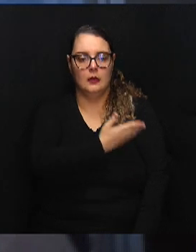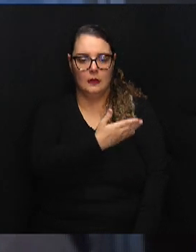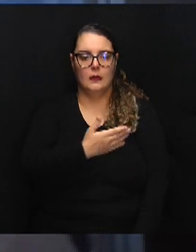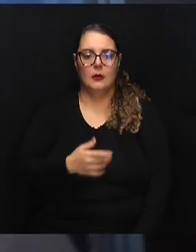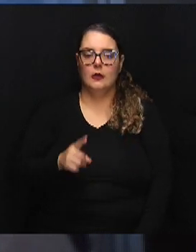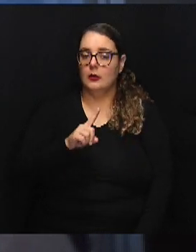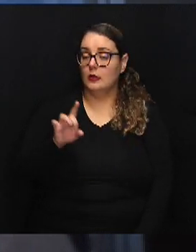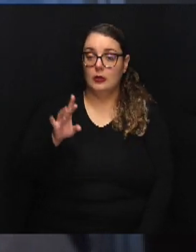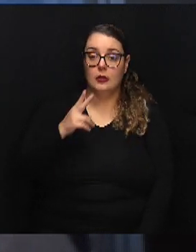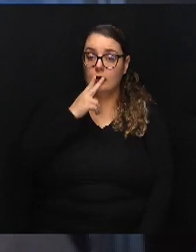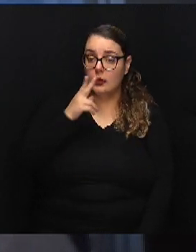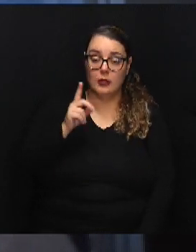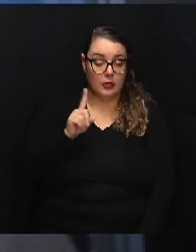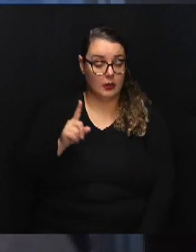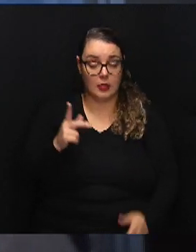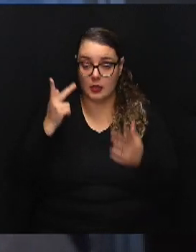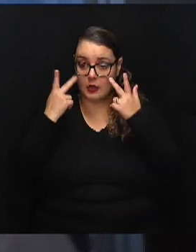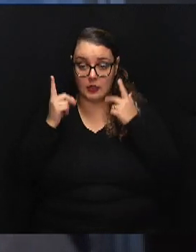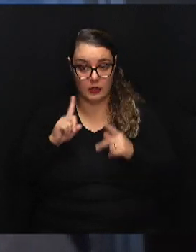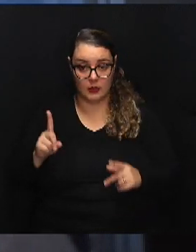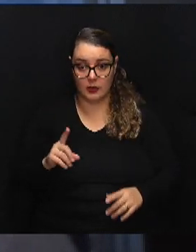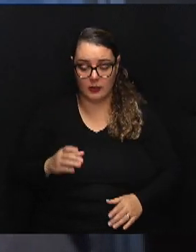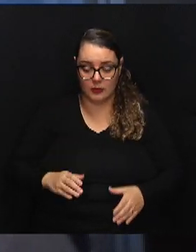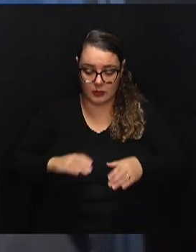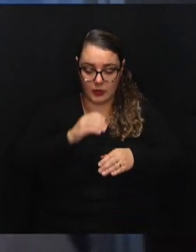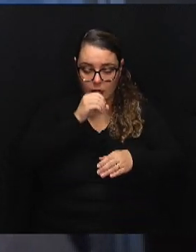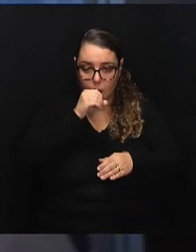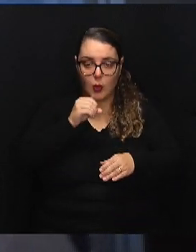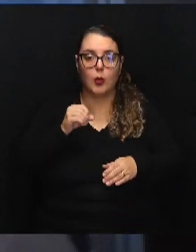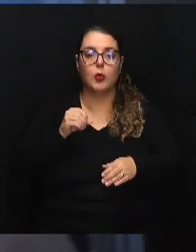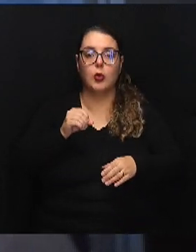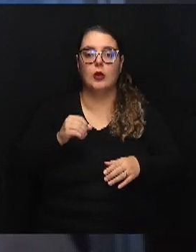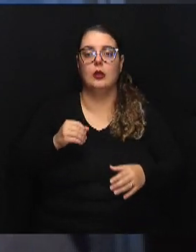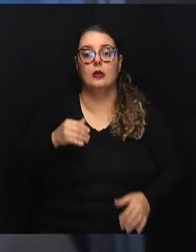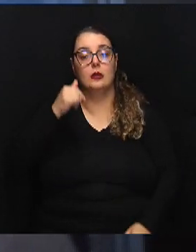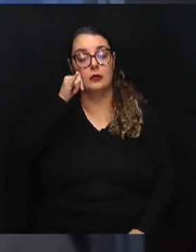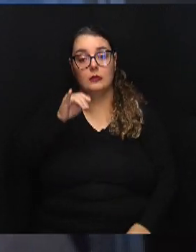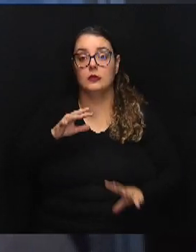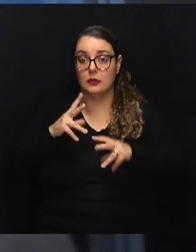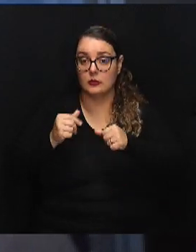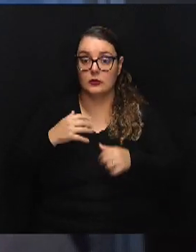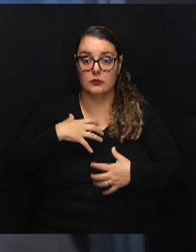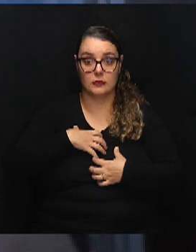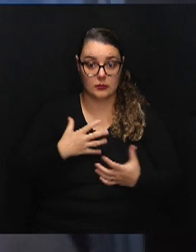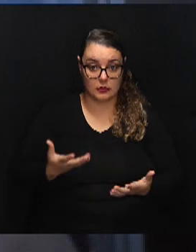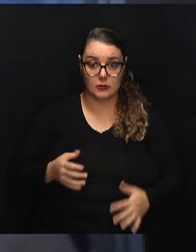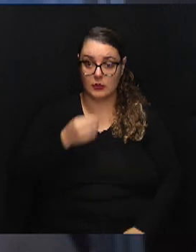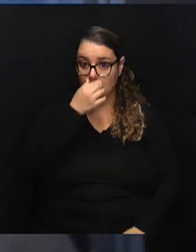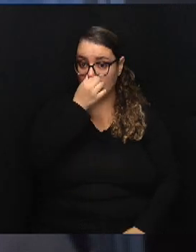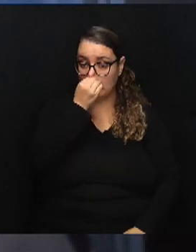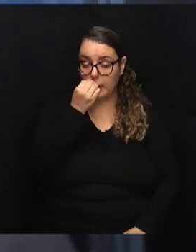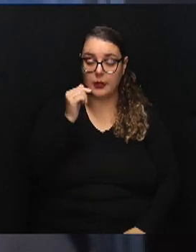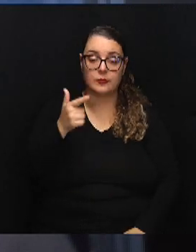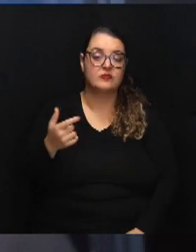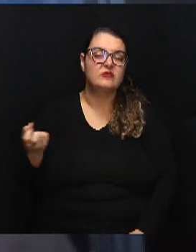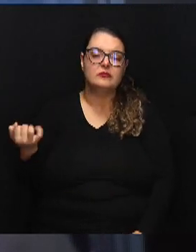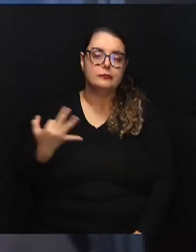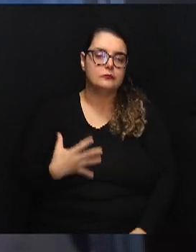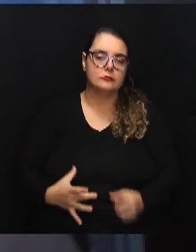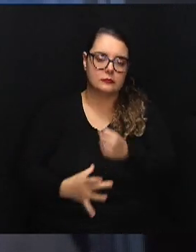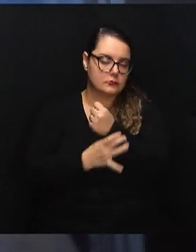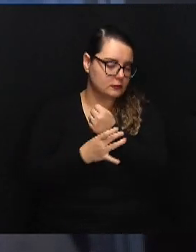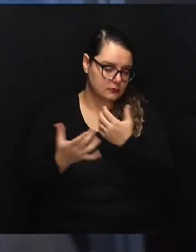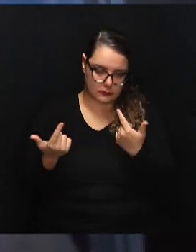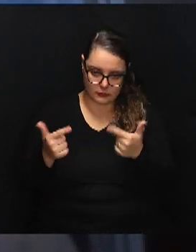só o cigarro normal, tem que ser evitado a qualquer custo. Não existe uma quantidade segura,